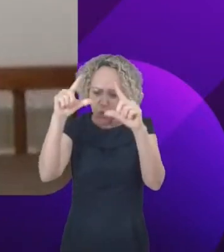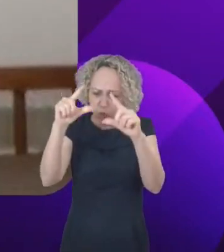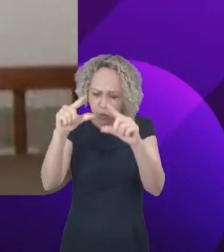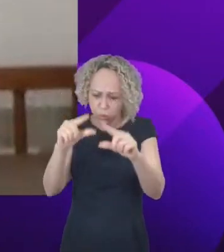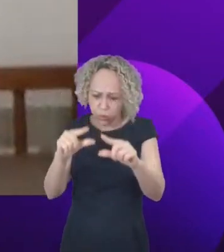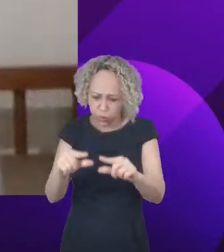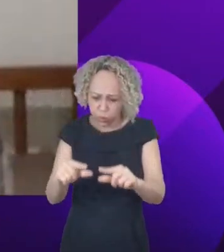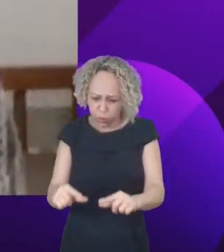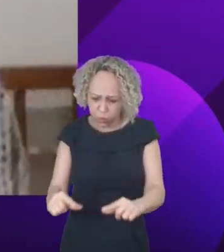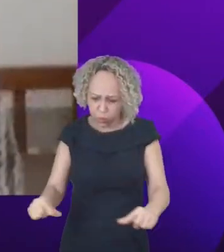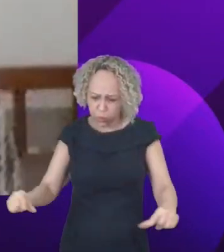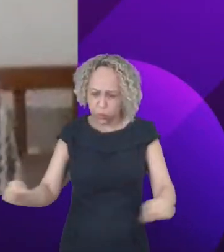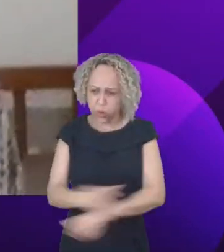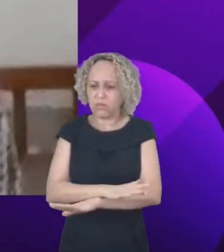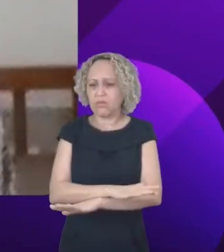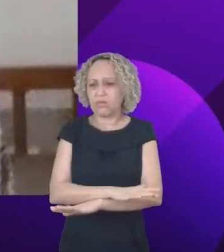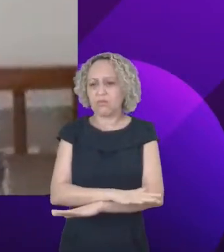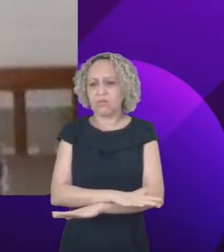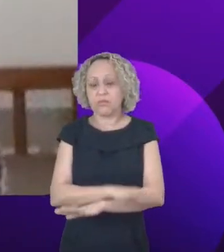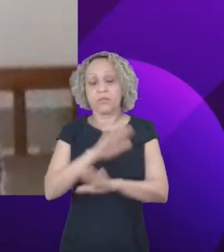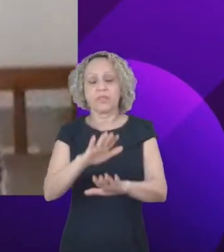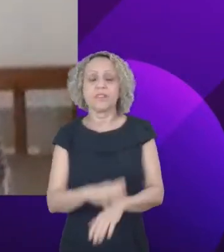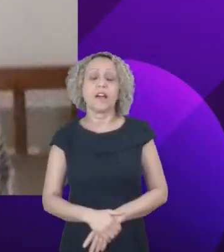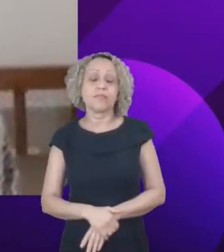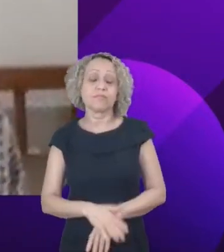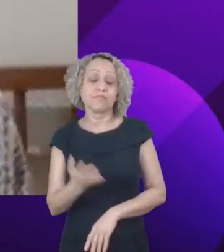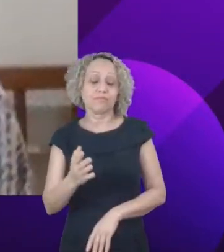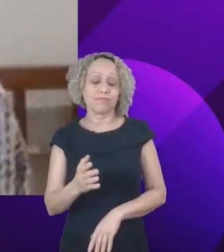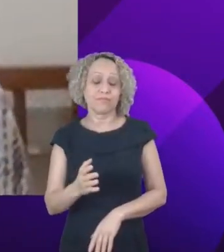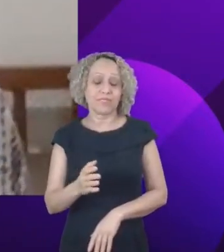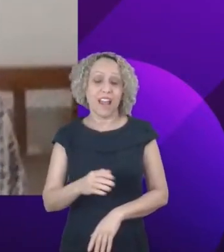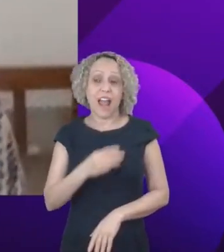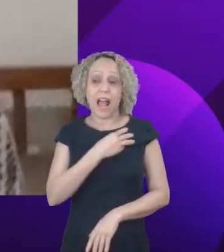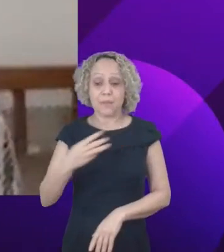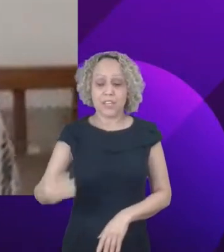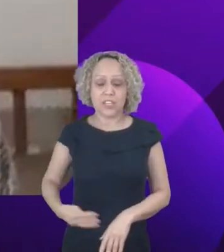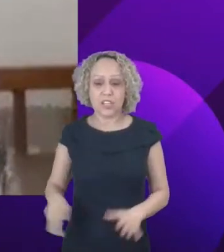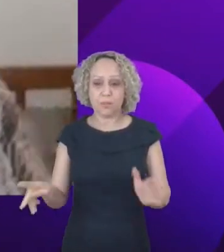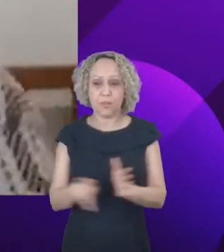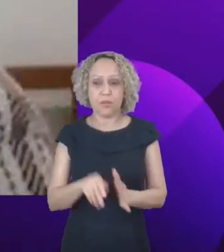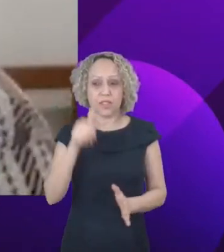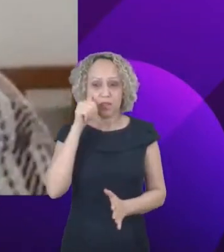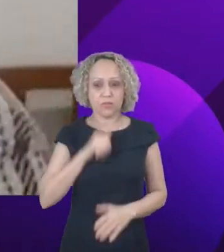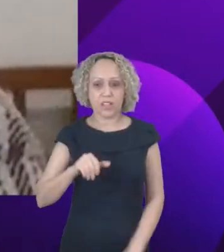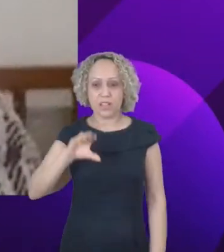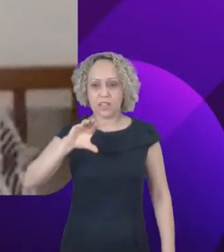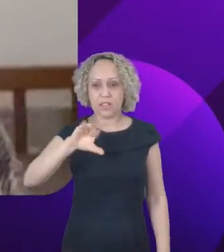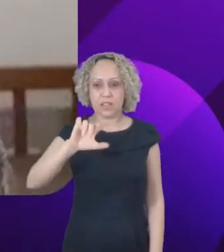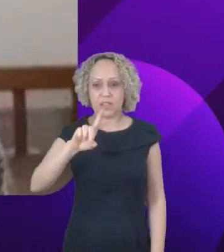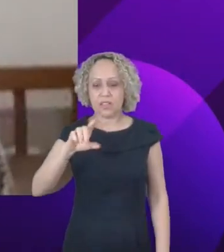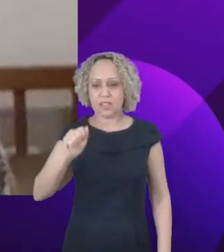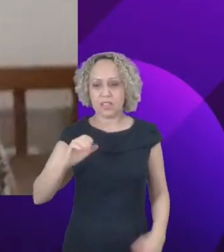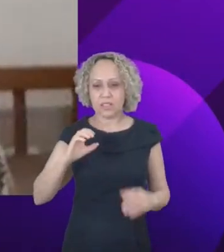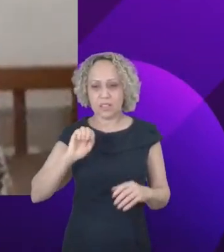Mulheres, lideradas pela ministra das Mulheres, Cida Gonçalves, lançamos a Articulação